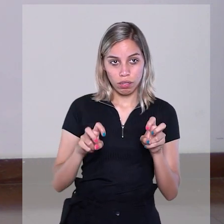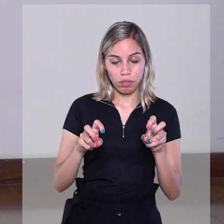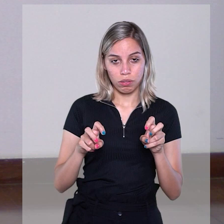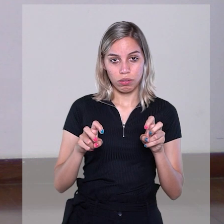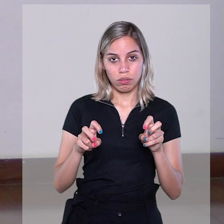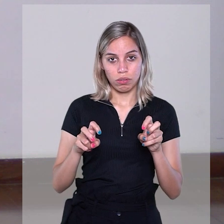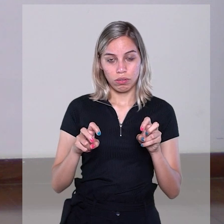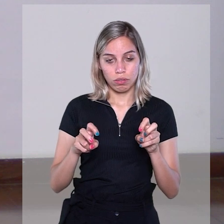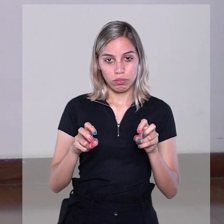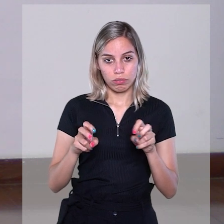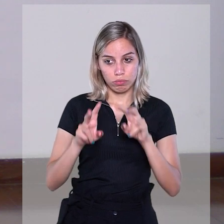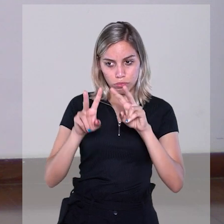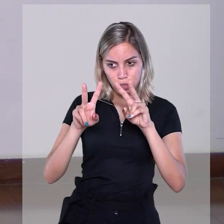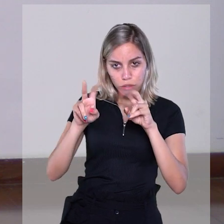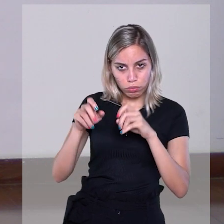os traumas